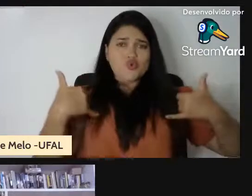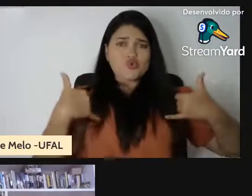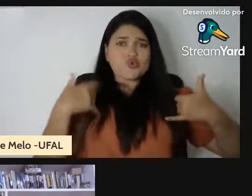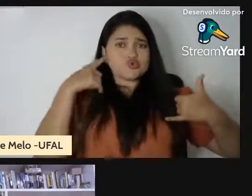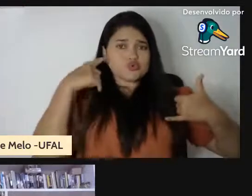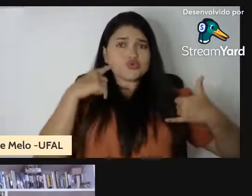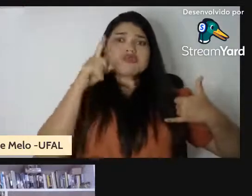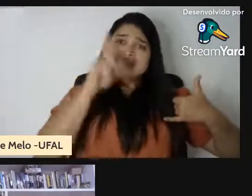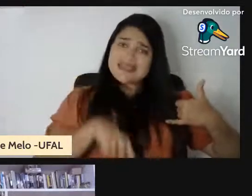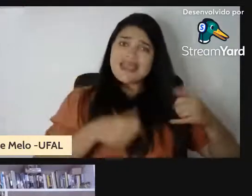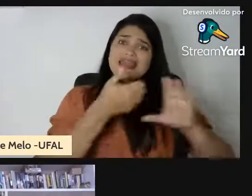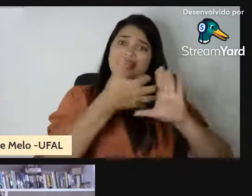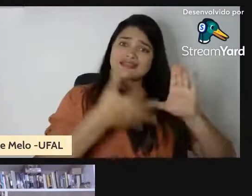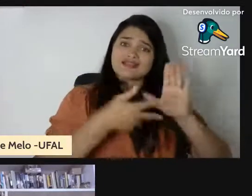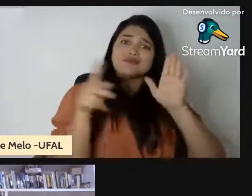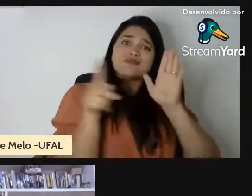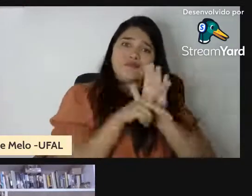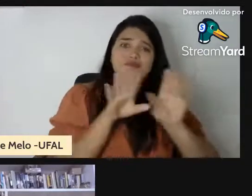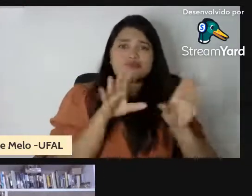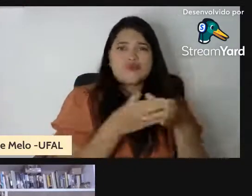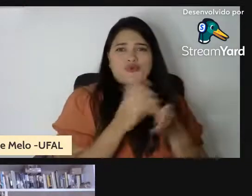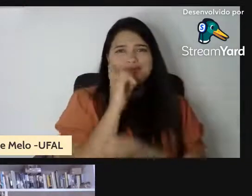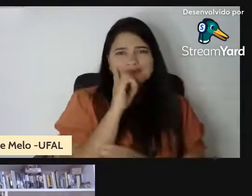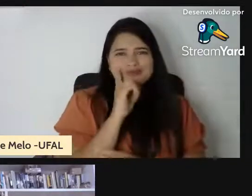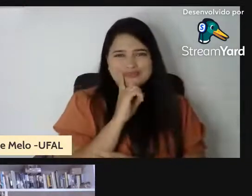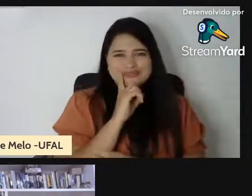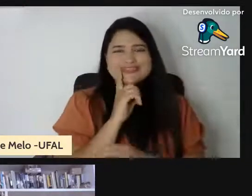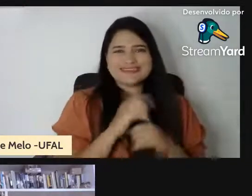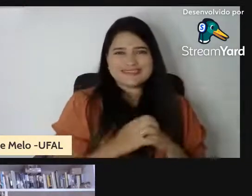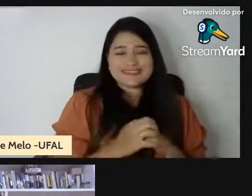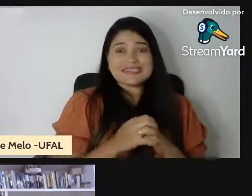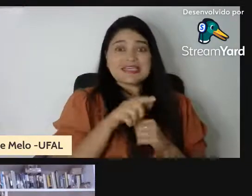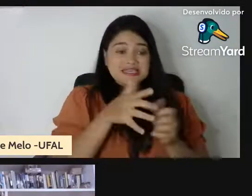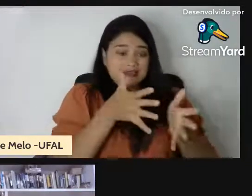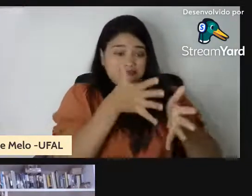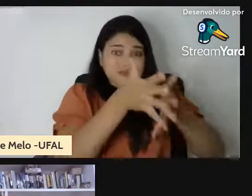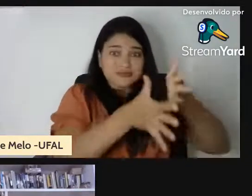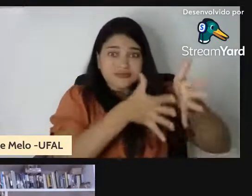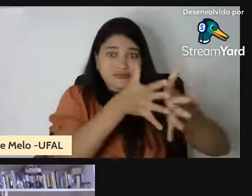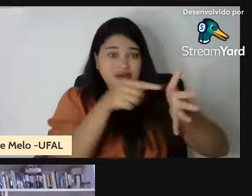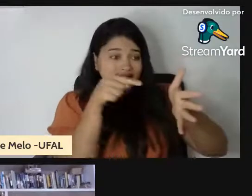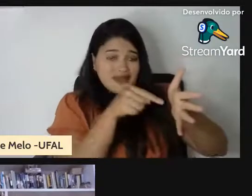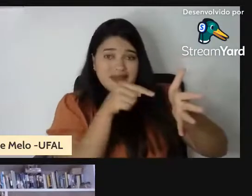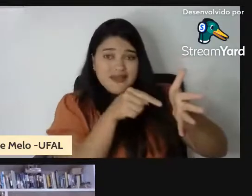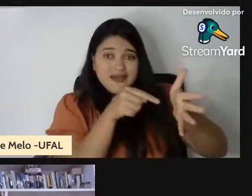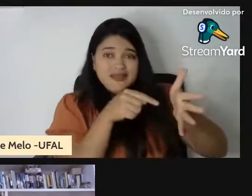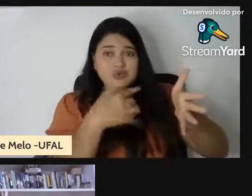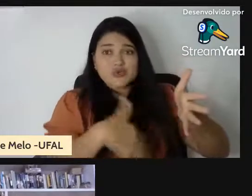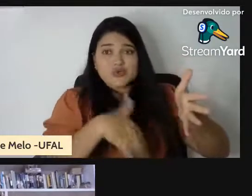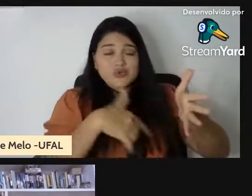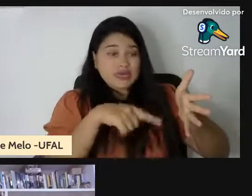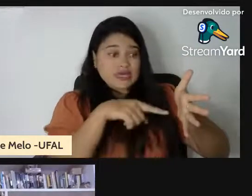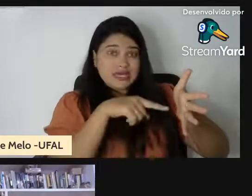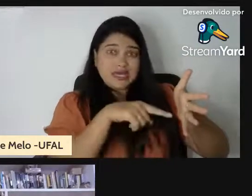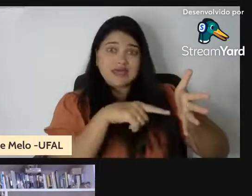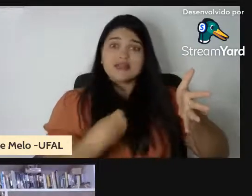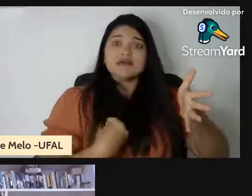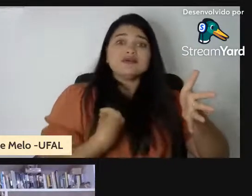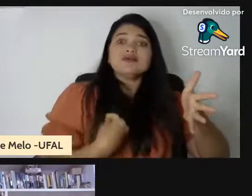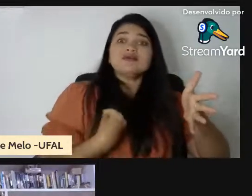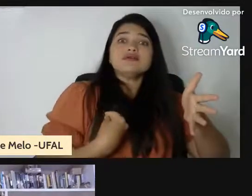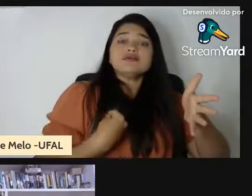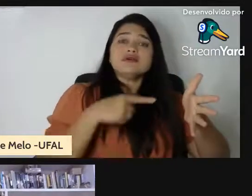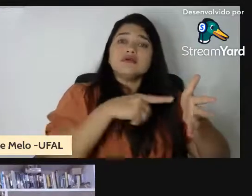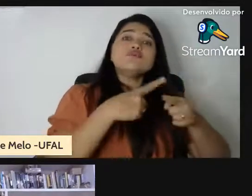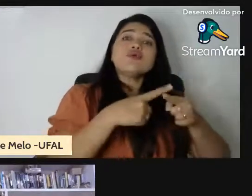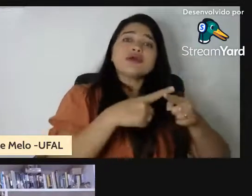característico da comunidade surda. E o uso da língua de sinais, ele existe por causa da